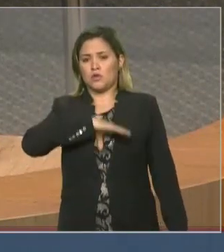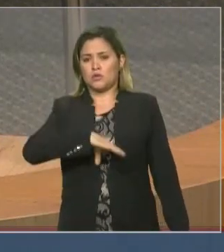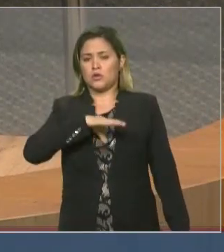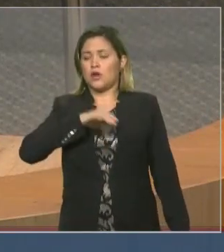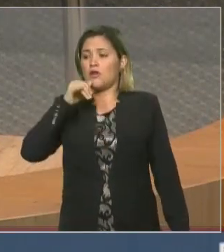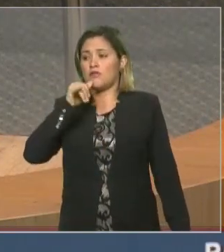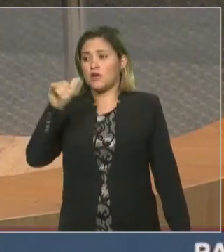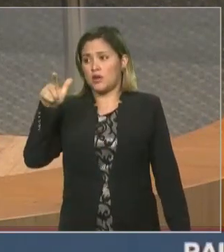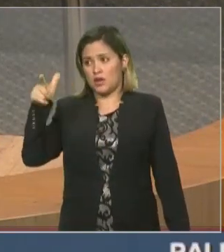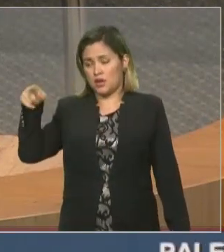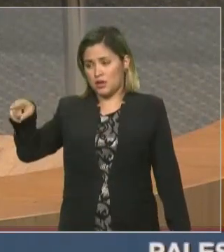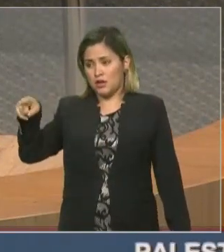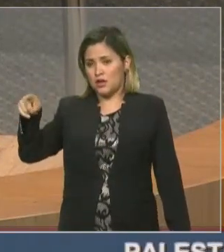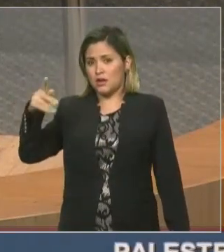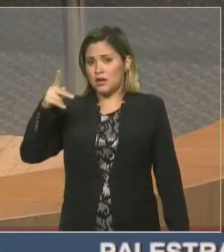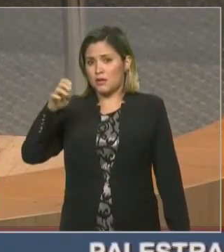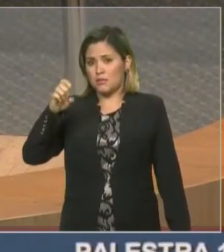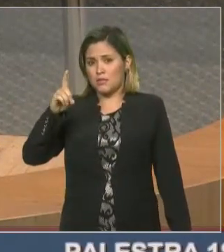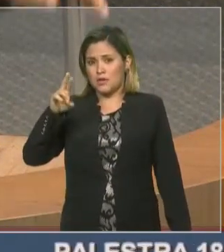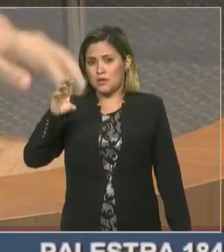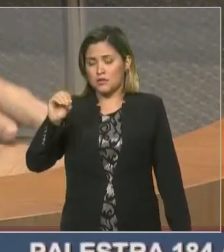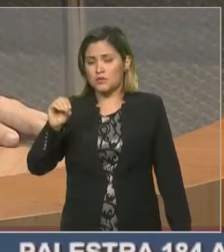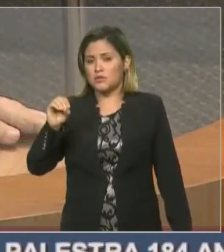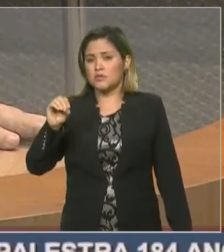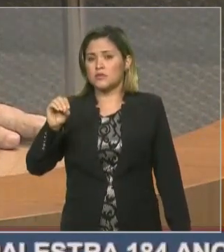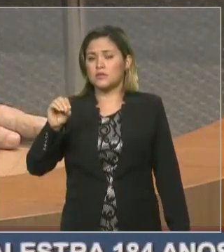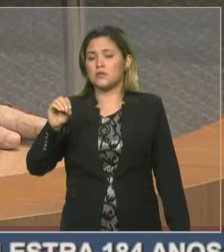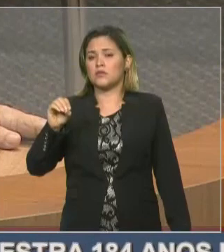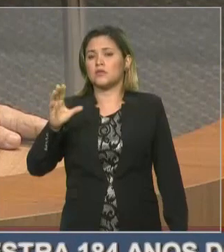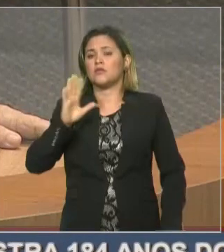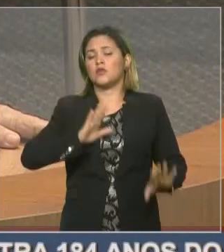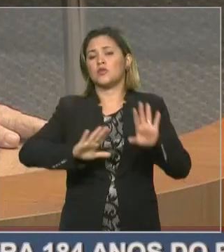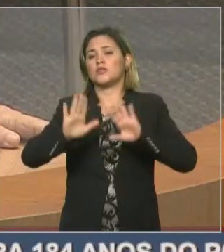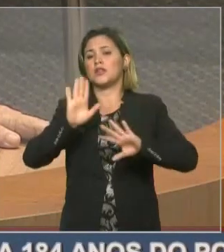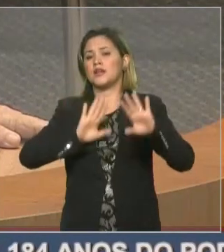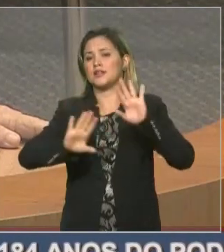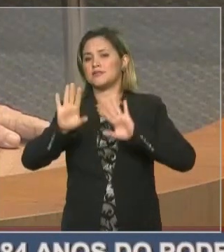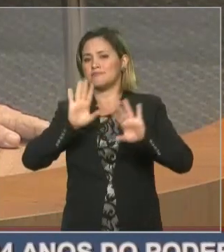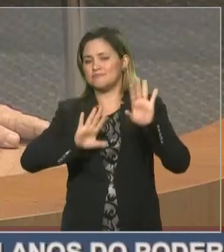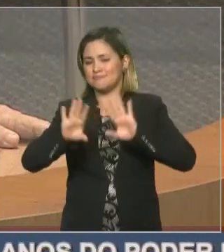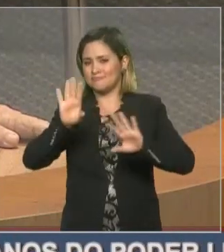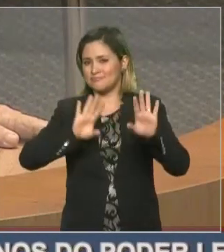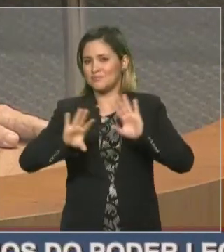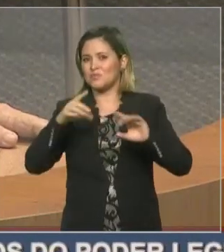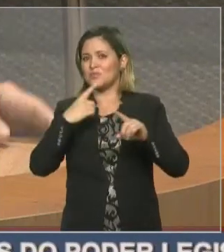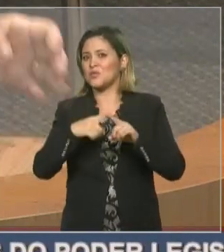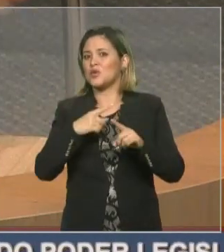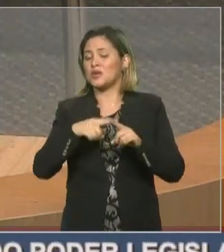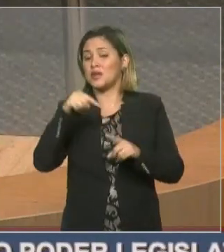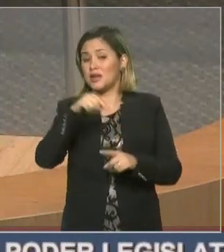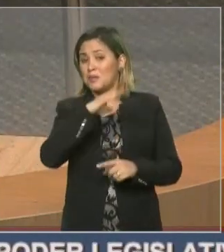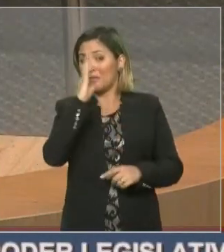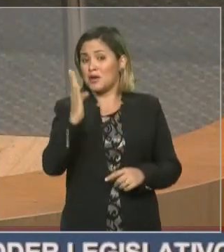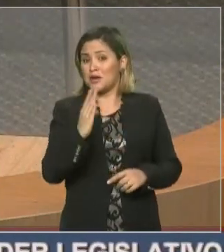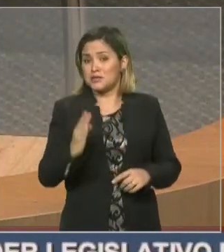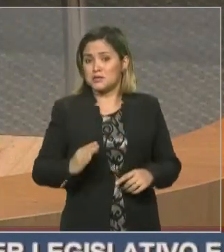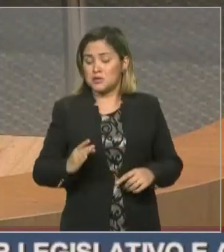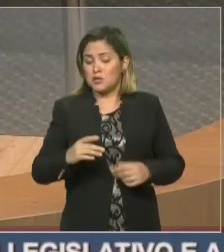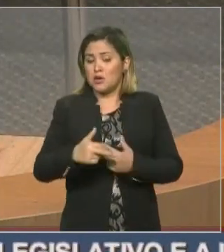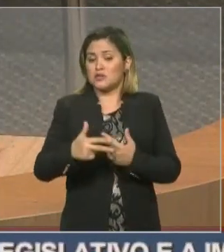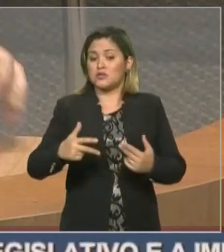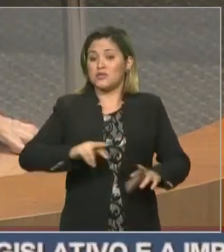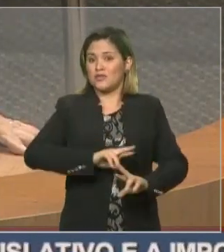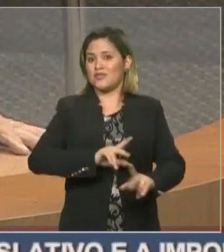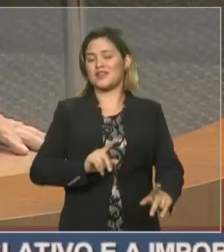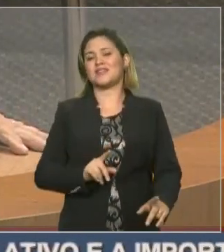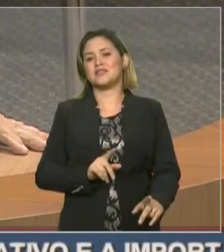antes que algum aventureiro delasse mão. E fizeram uma legislação no Brasil iníqua,